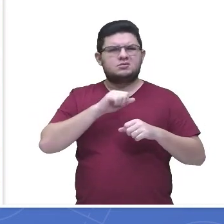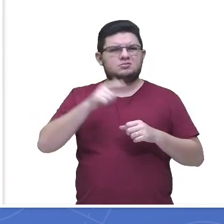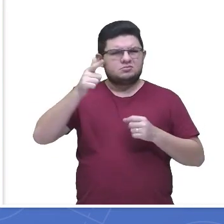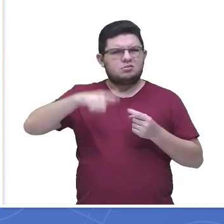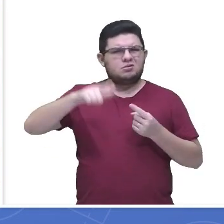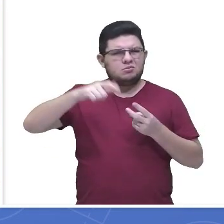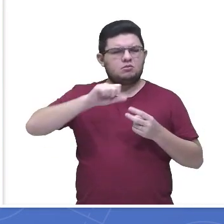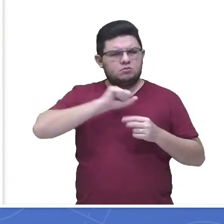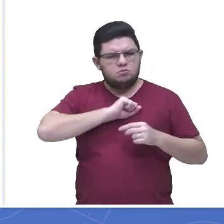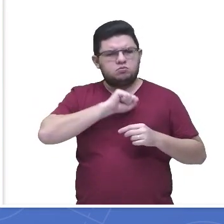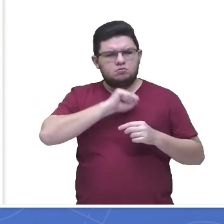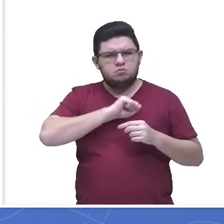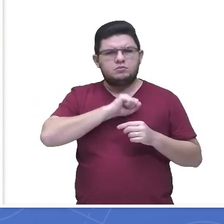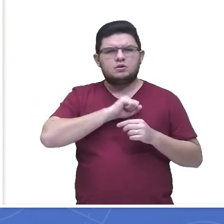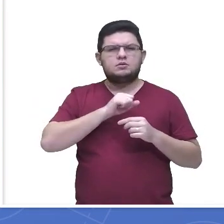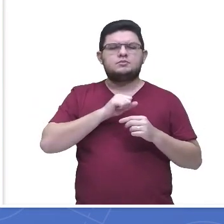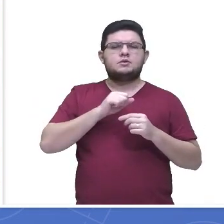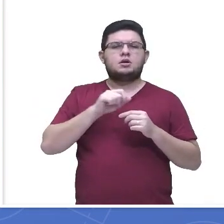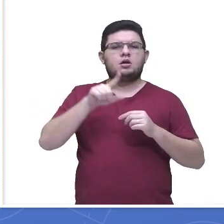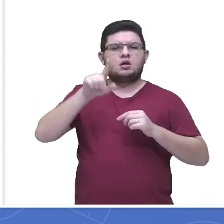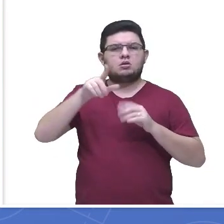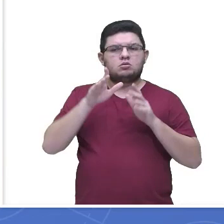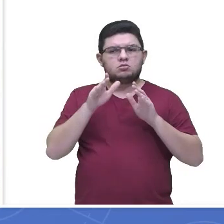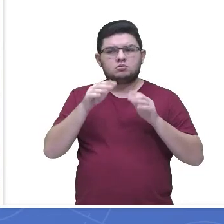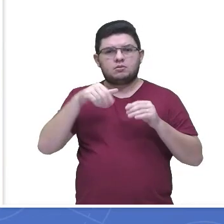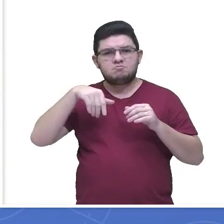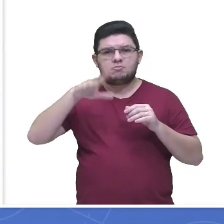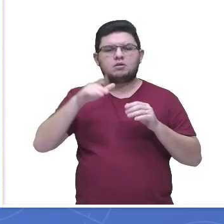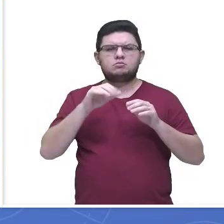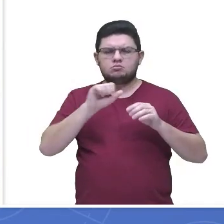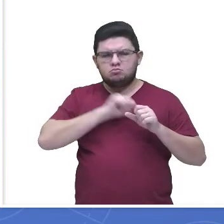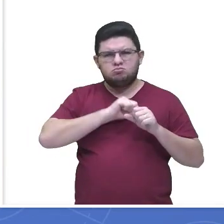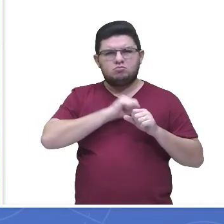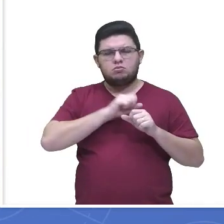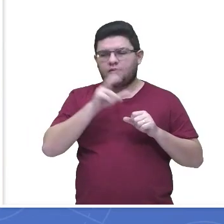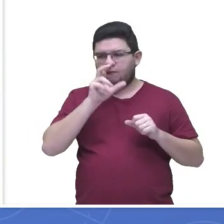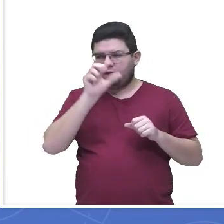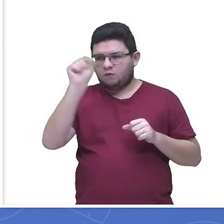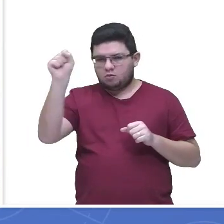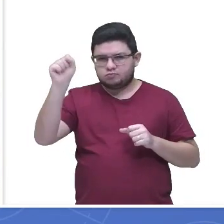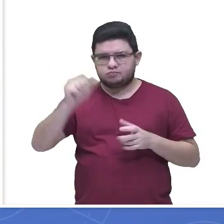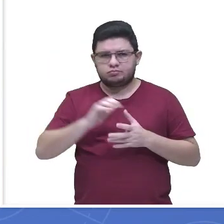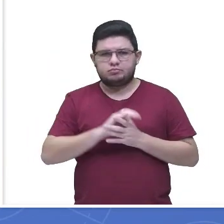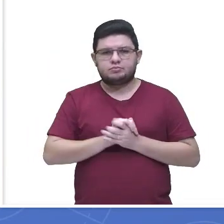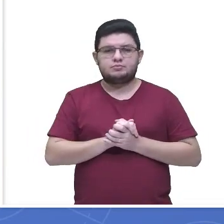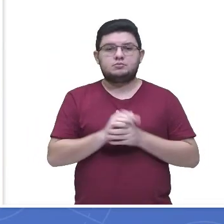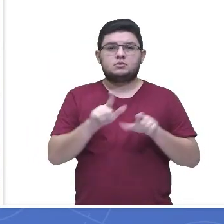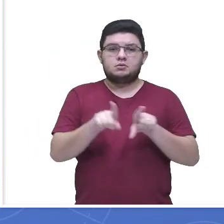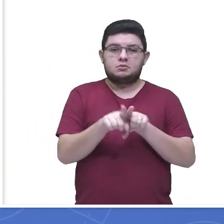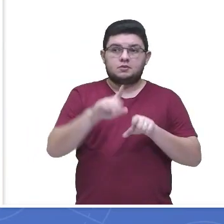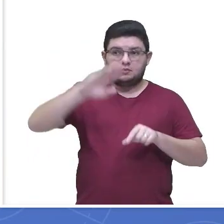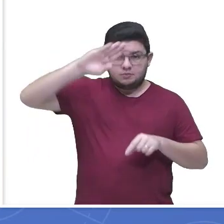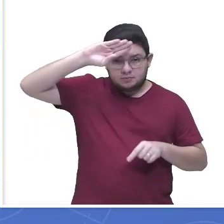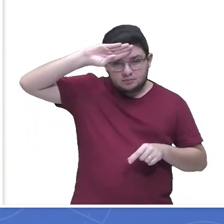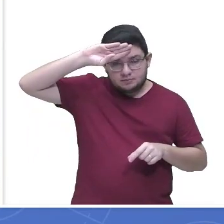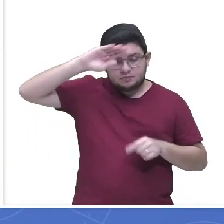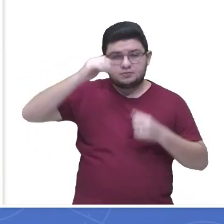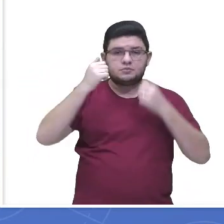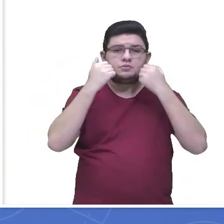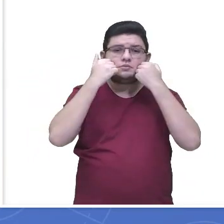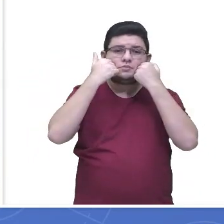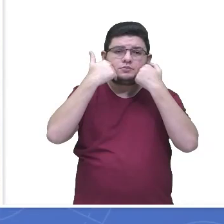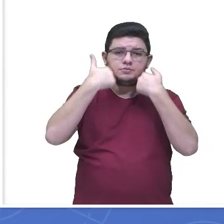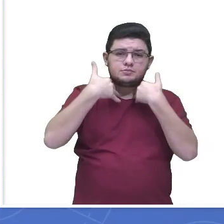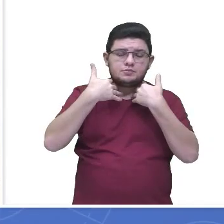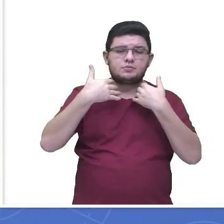bem específica, né, uma tosse bem mais intensa, mais aguda, por exemplo. E aí tem a febre, sudorese, dor